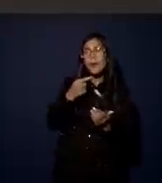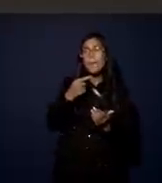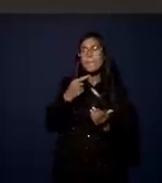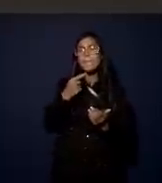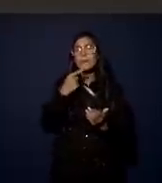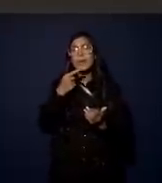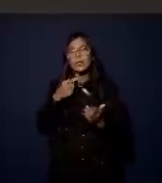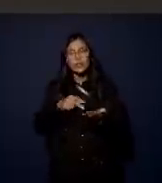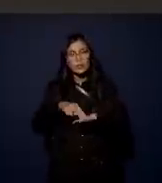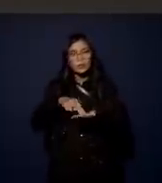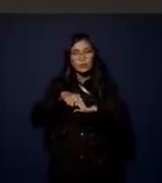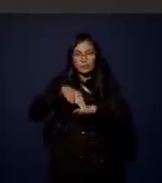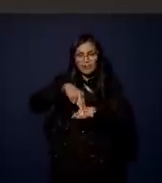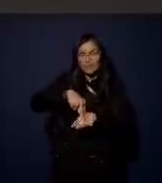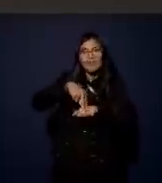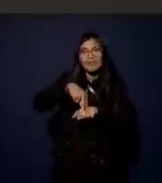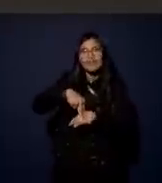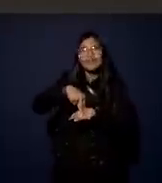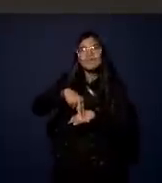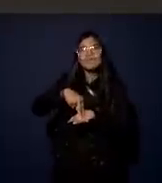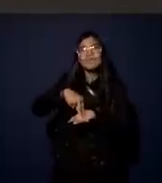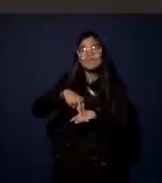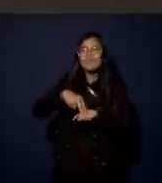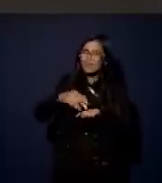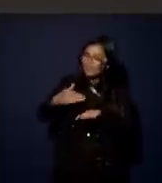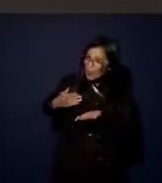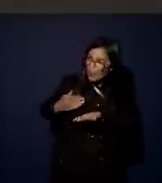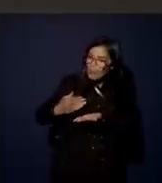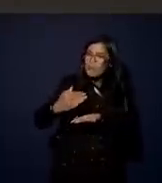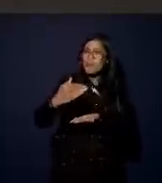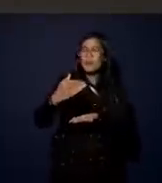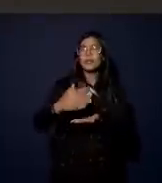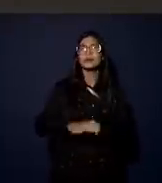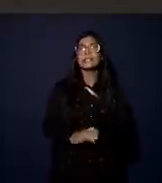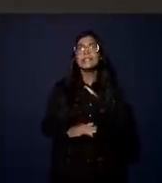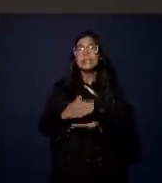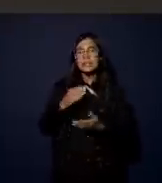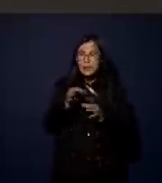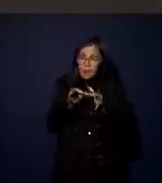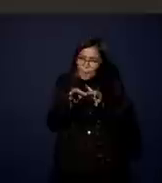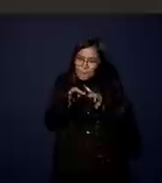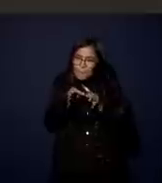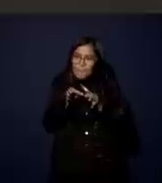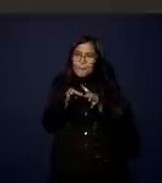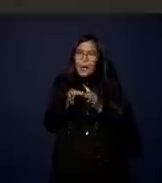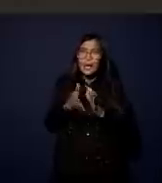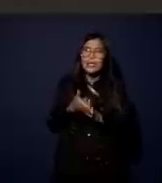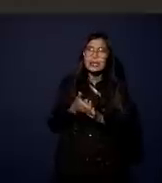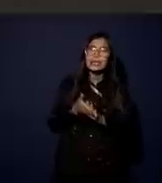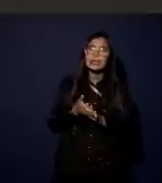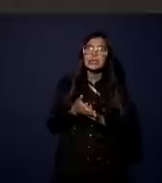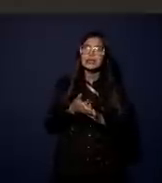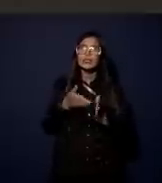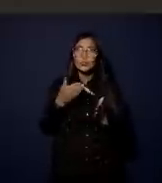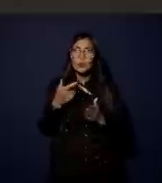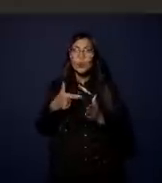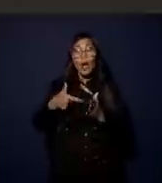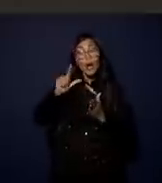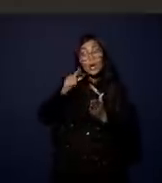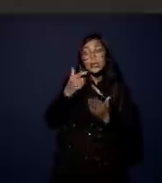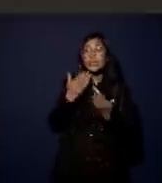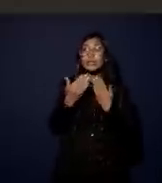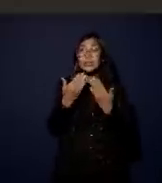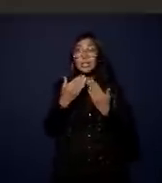maior né essa esse ajuste que a gente teve aí comentamos aí